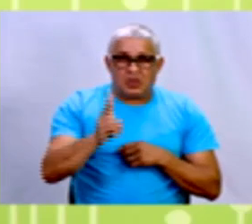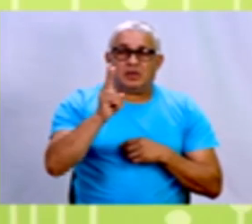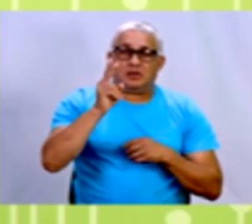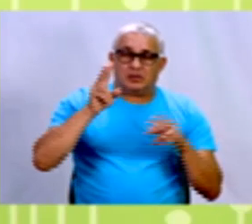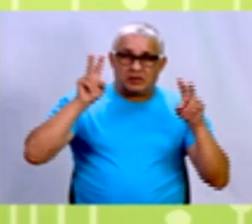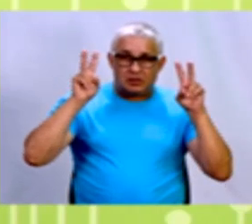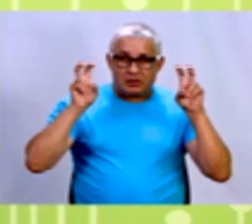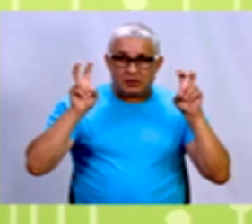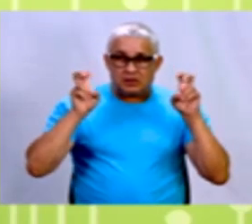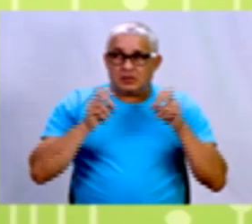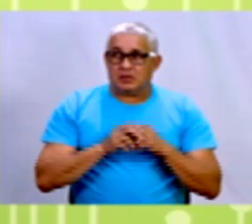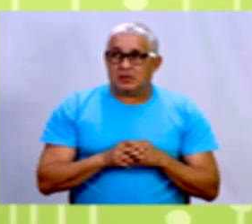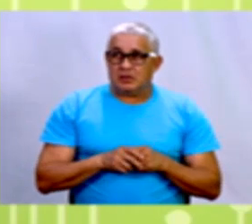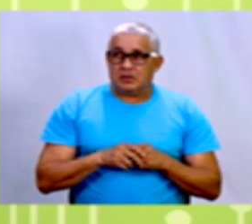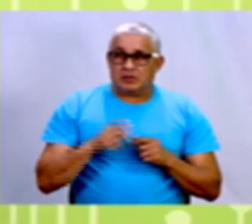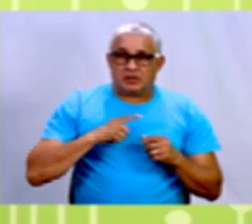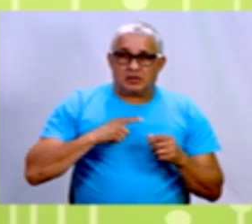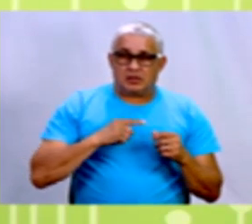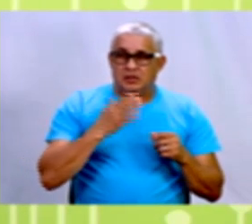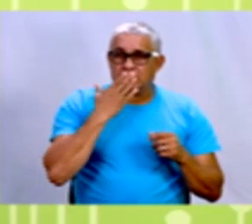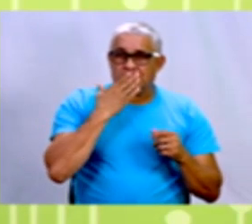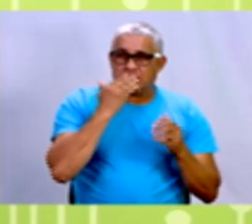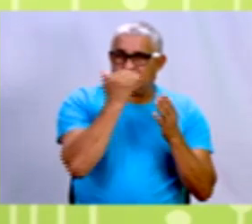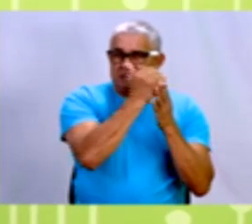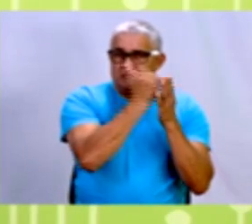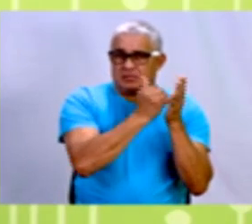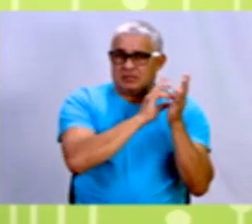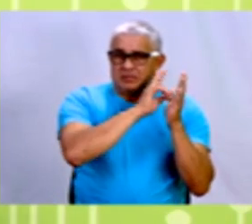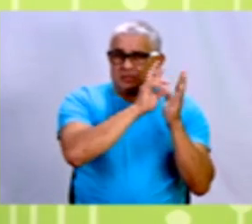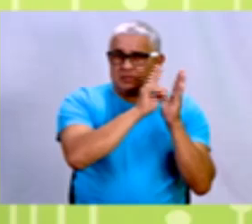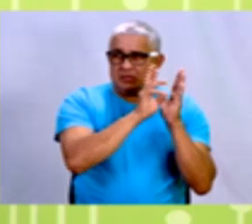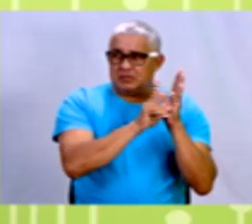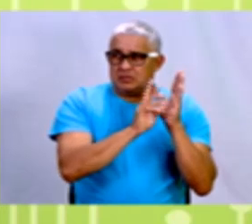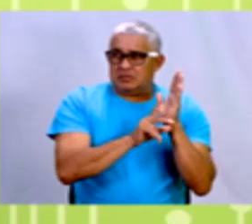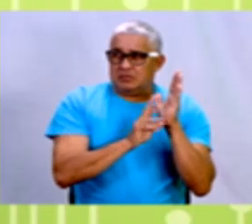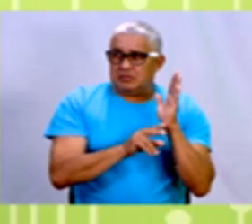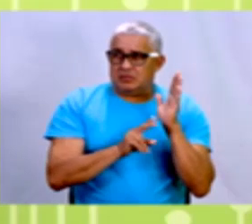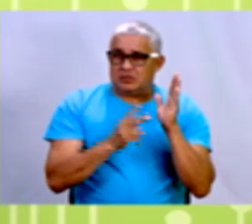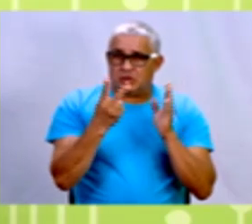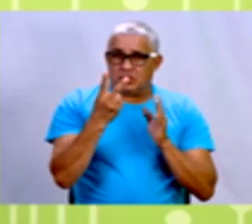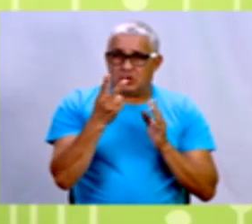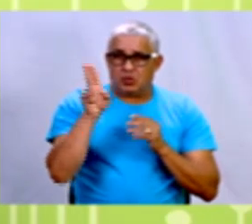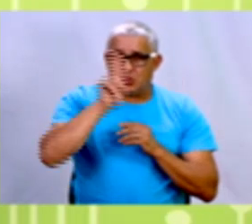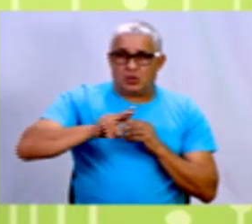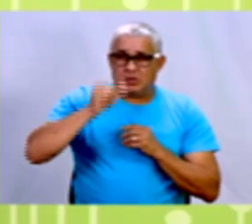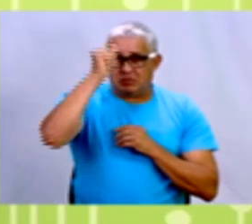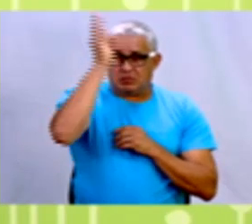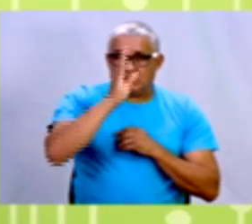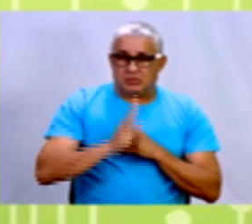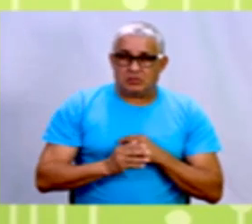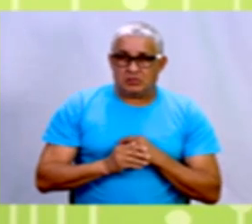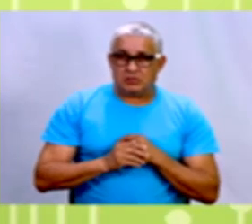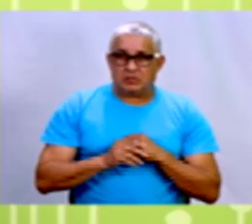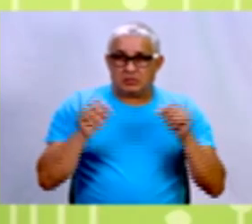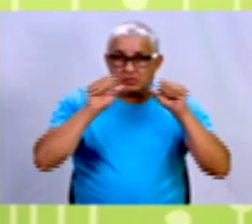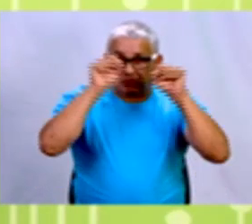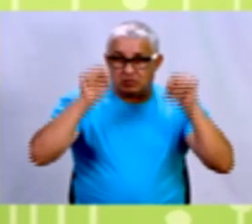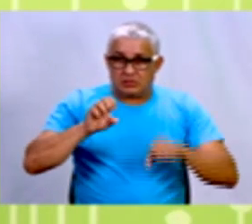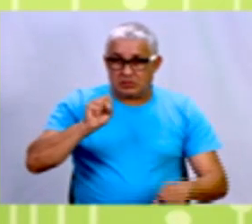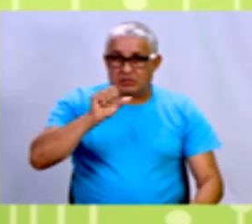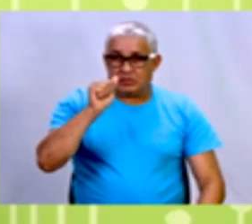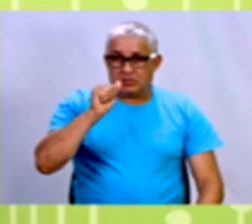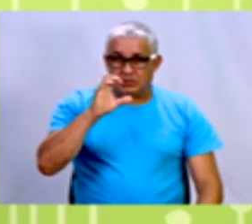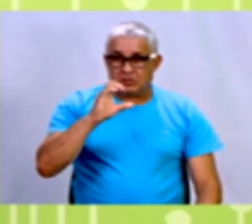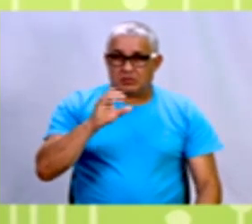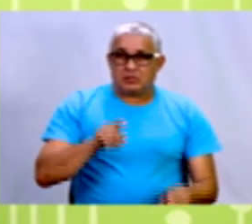Que a gente passou vários tipos de amortização, mas eu falei que os dois mais usados aqui no Brasil era o sistema saque e